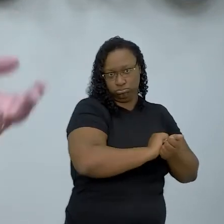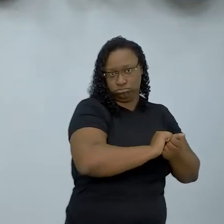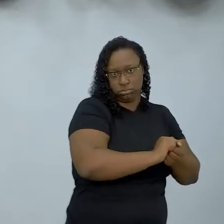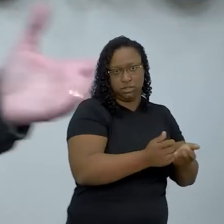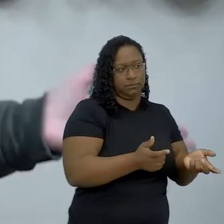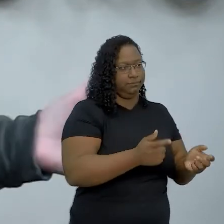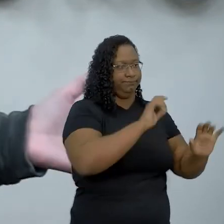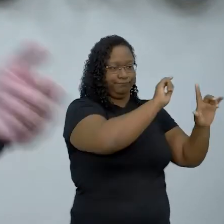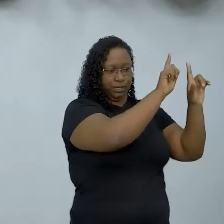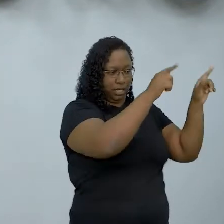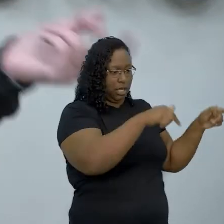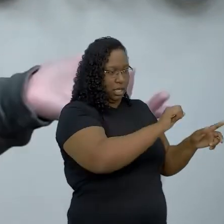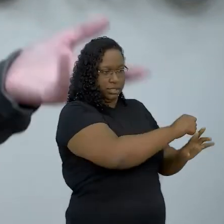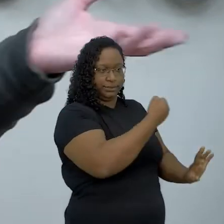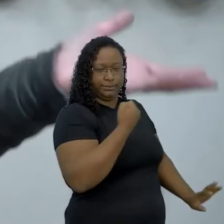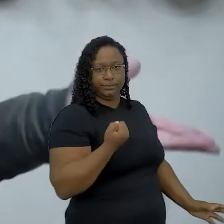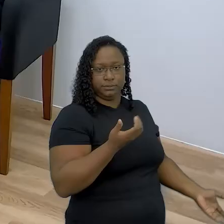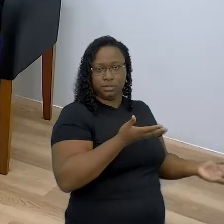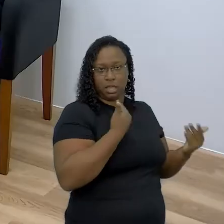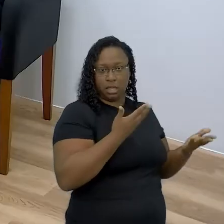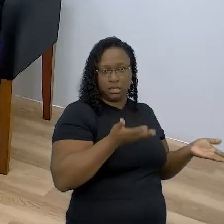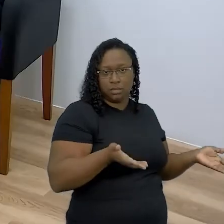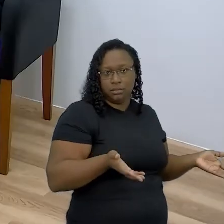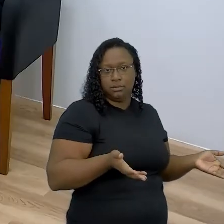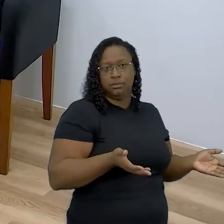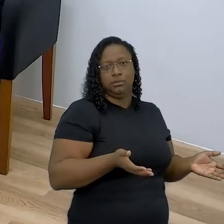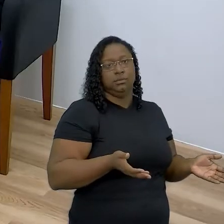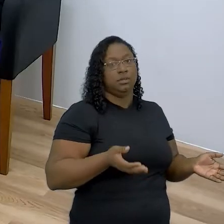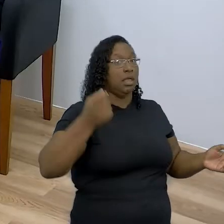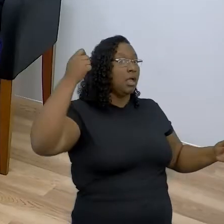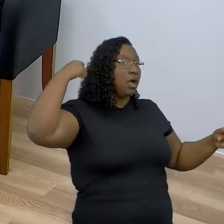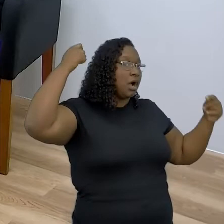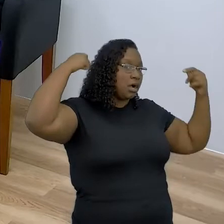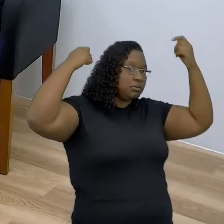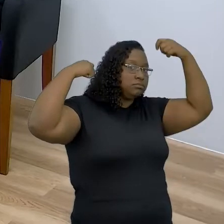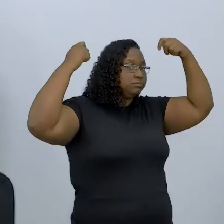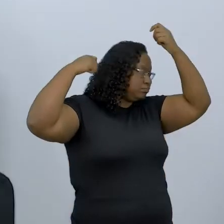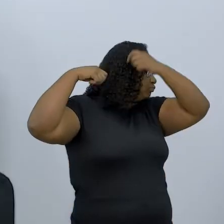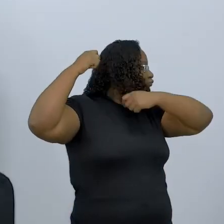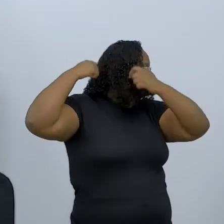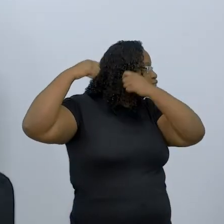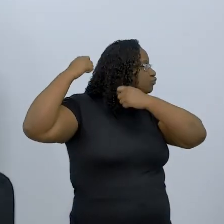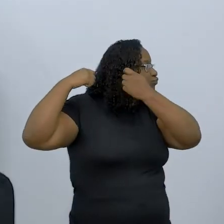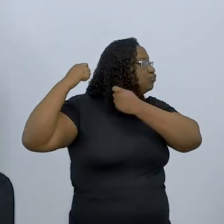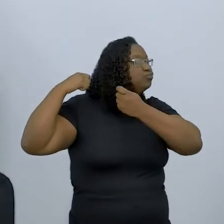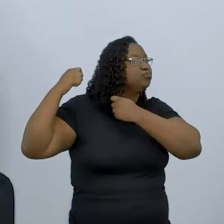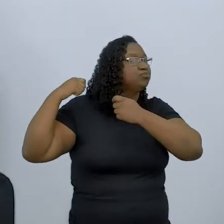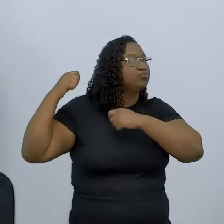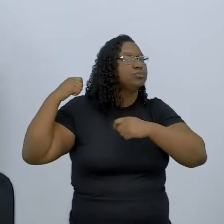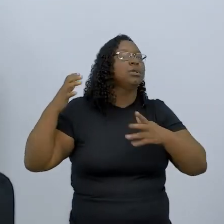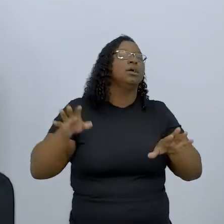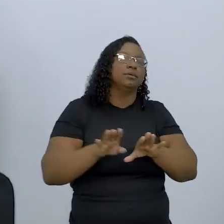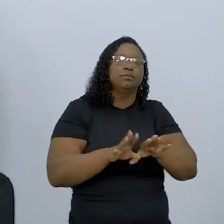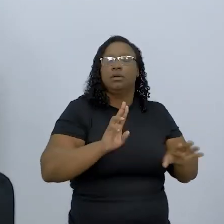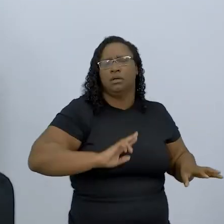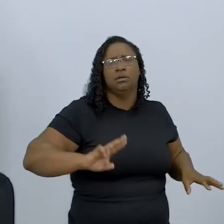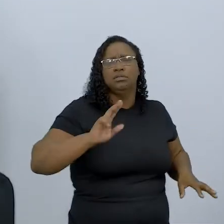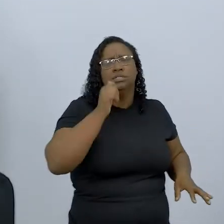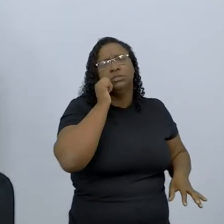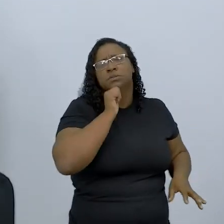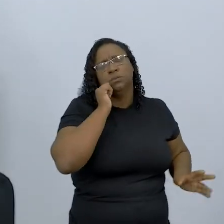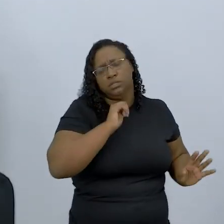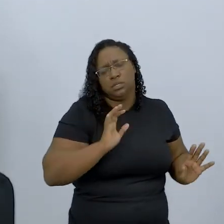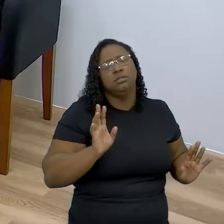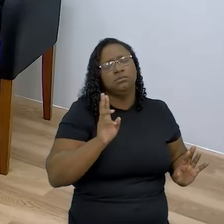Uhum. Não tem, essas coisas não tem. Secador, a gente tem que usar, né? Não tem ainda no frio. Boa pergunta. Acaba usando. Não é quem tem que usar, né? Mas é que a gente, mulher, gosta de dar